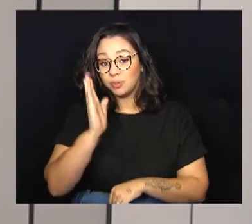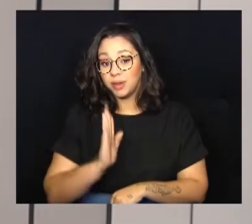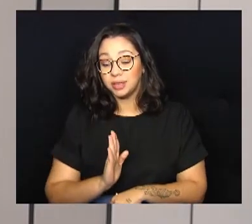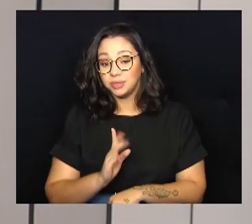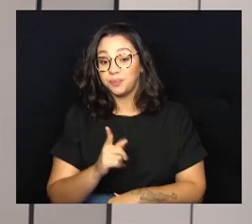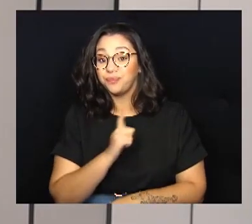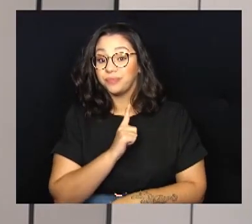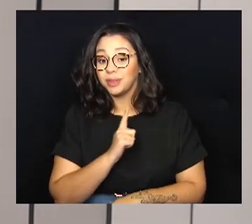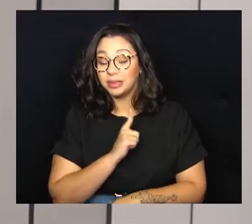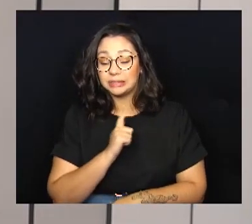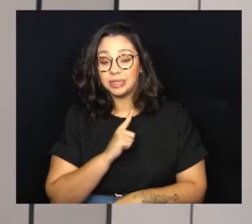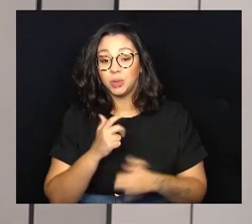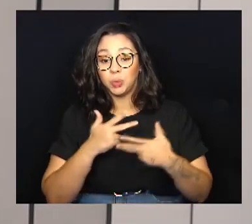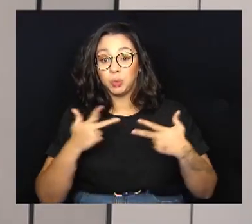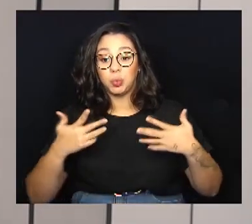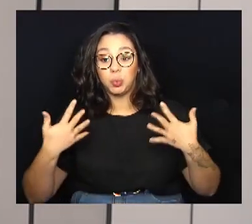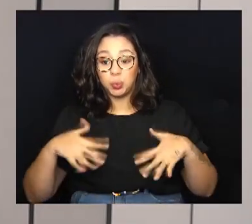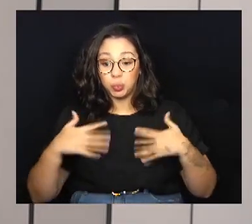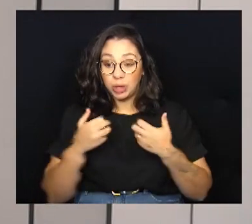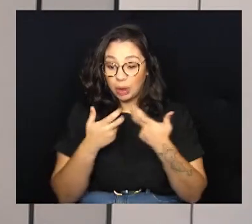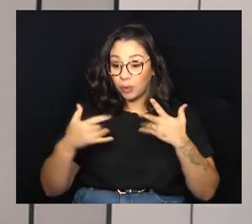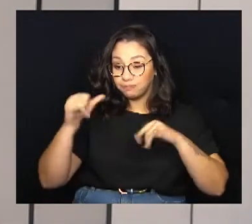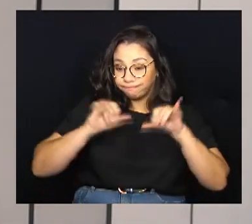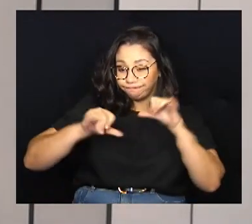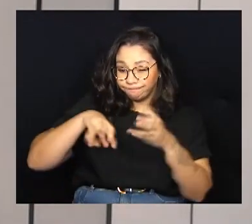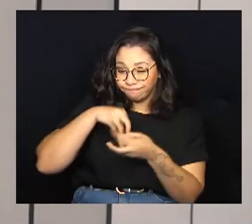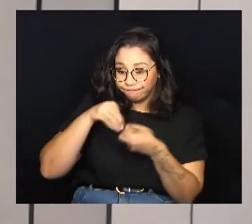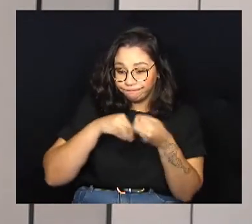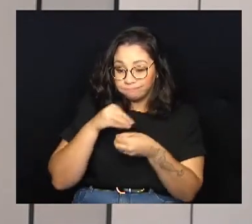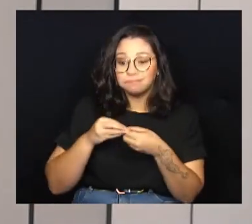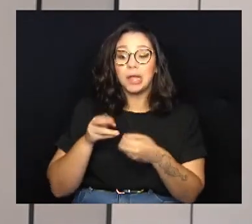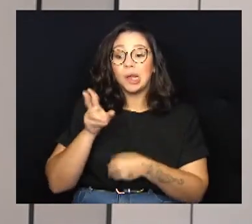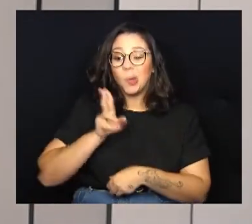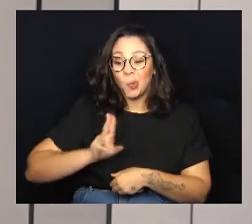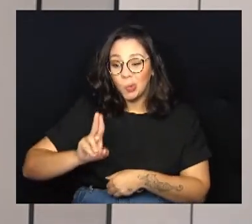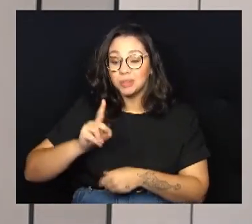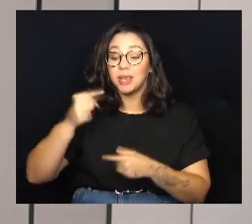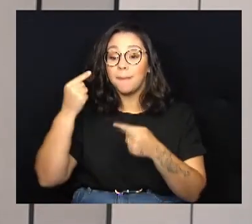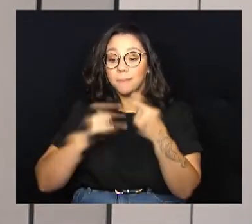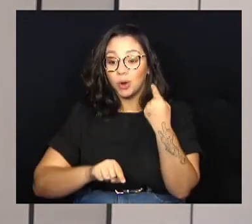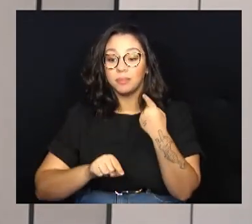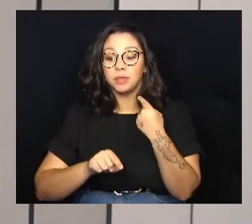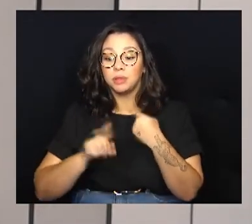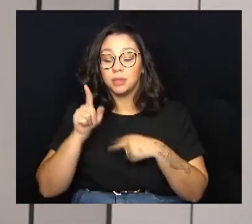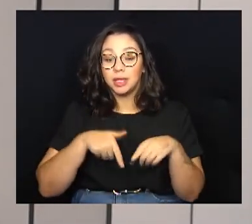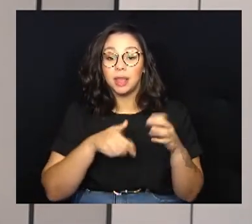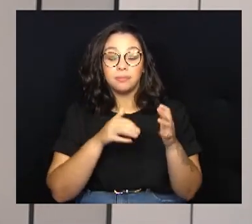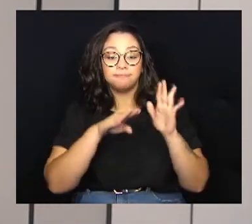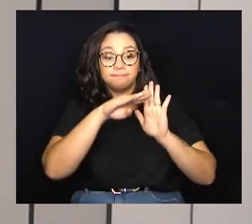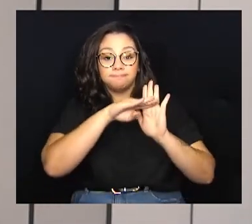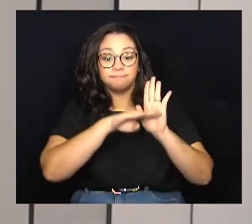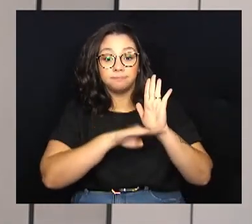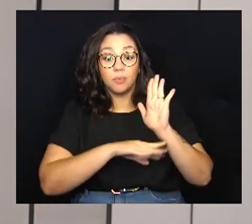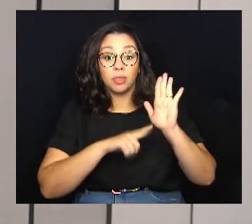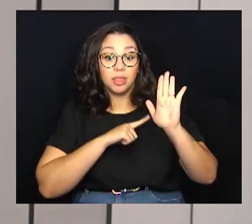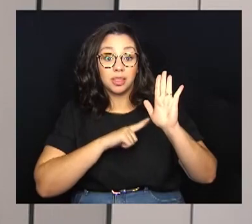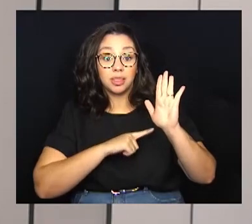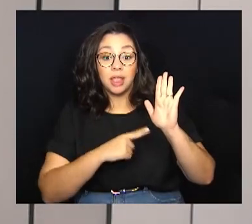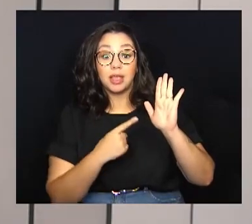Olá para você que assiste a TV Câmara Campinas. Começa agora um novo Questão de Ordem, porque olha só, em mais de 10 anos,